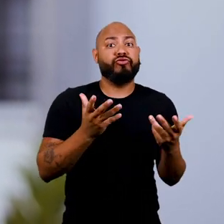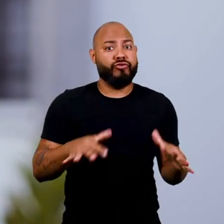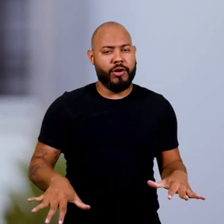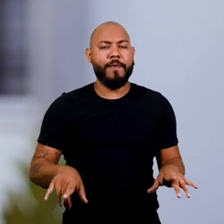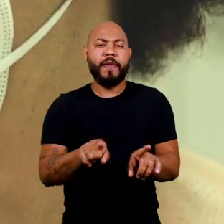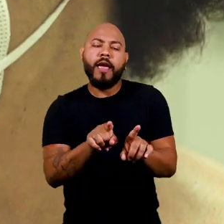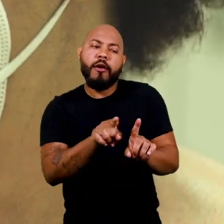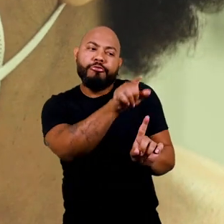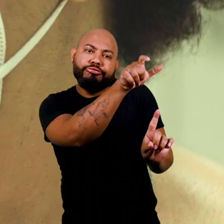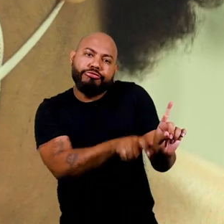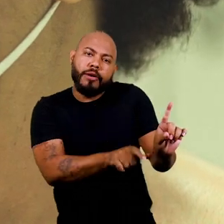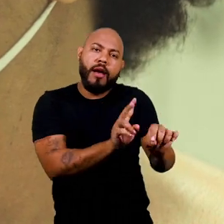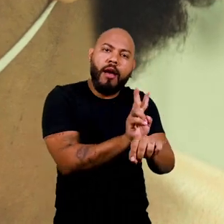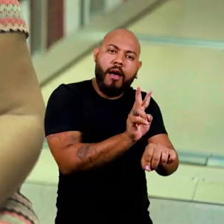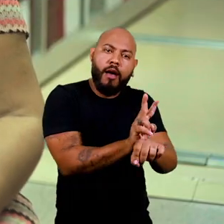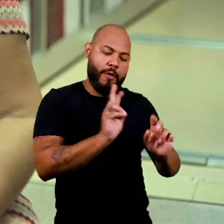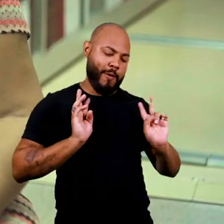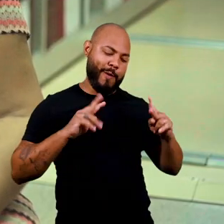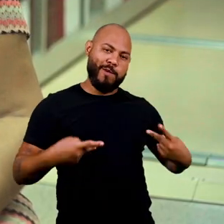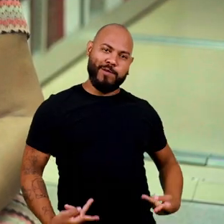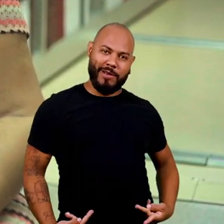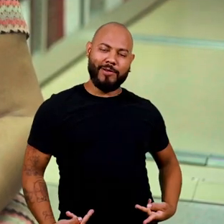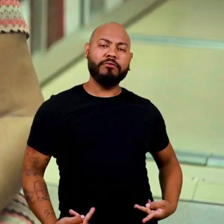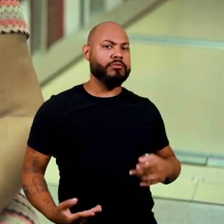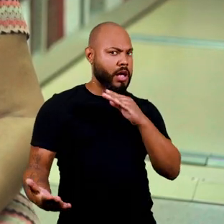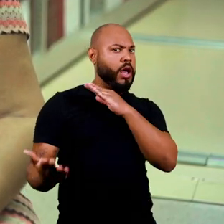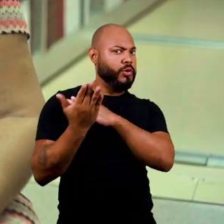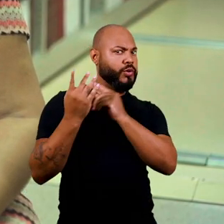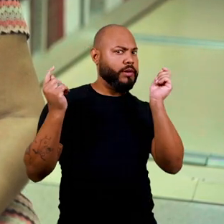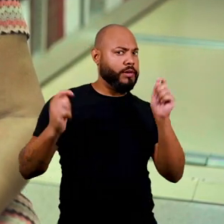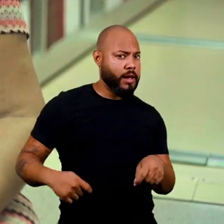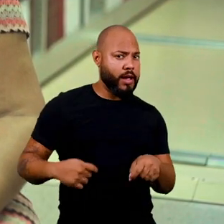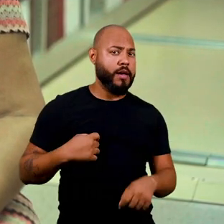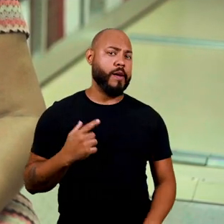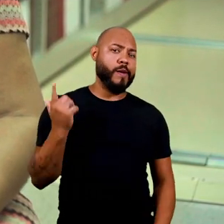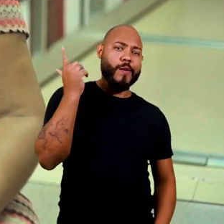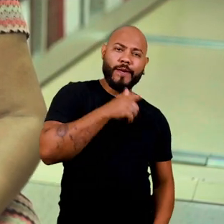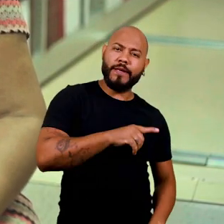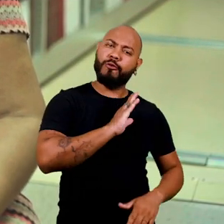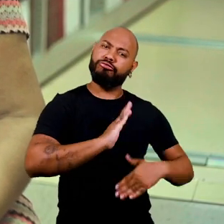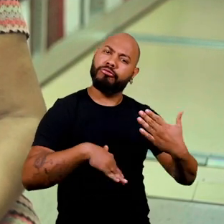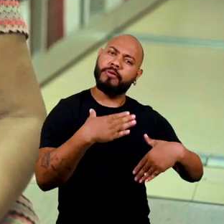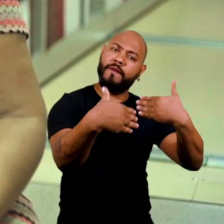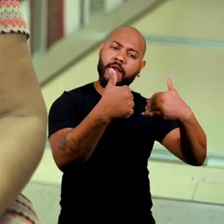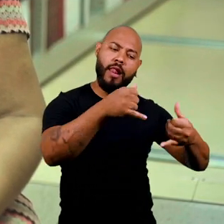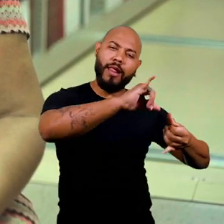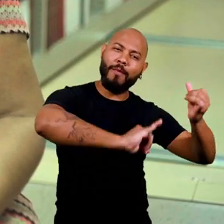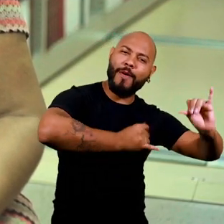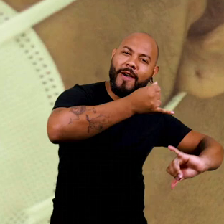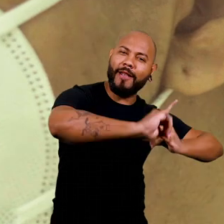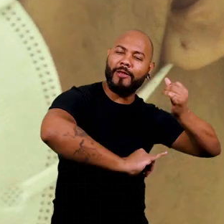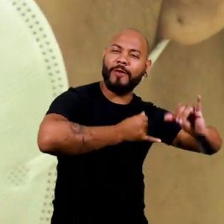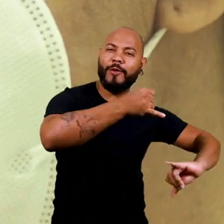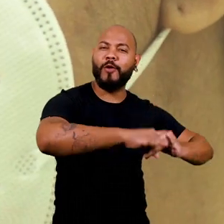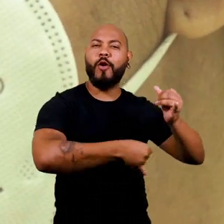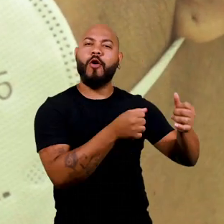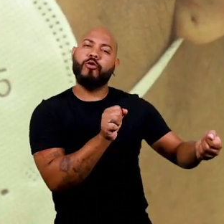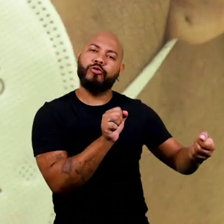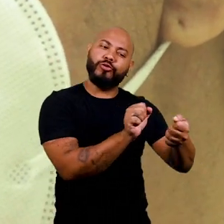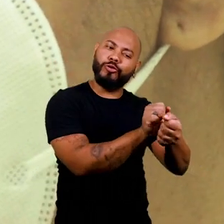a pessoa, com o ser humano. Isso me ajudou. O que eu desenvolvo no laboratório, com